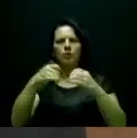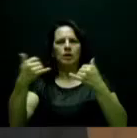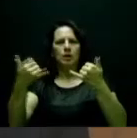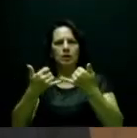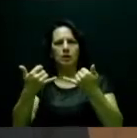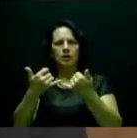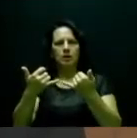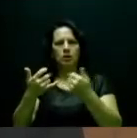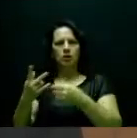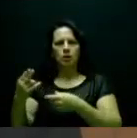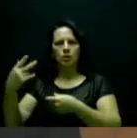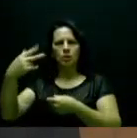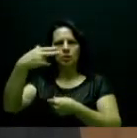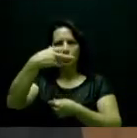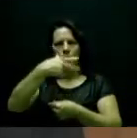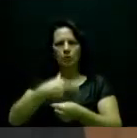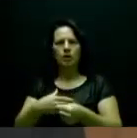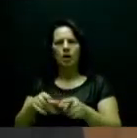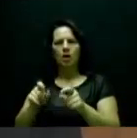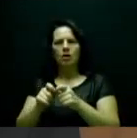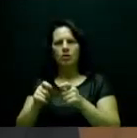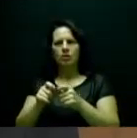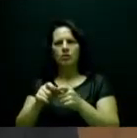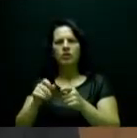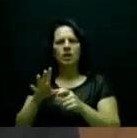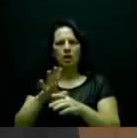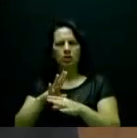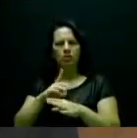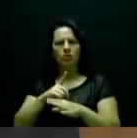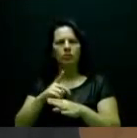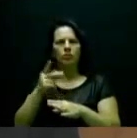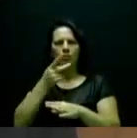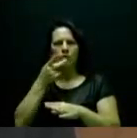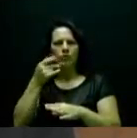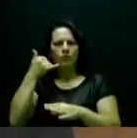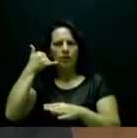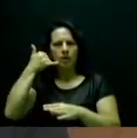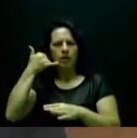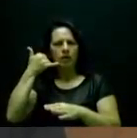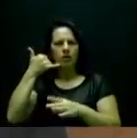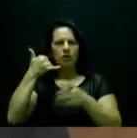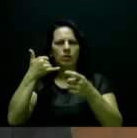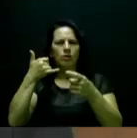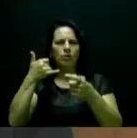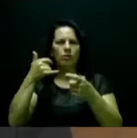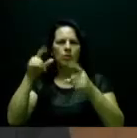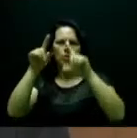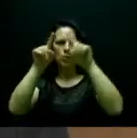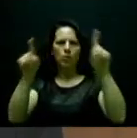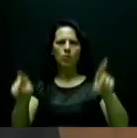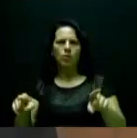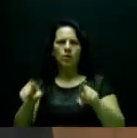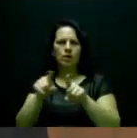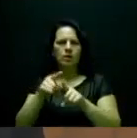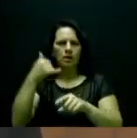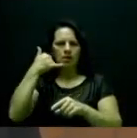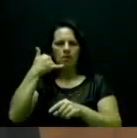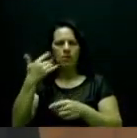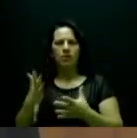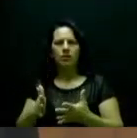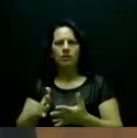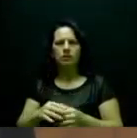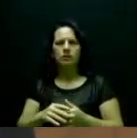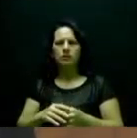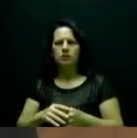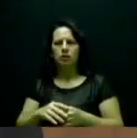fizeram? Recortaram. Hoje você tem recurso, você pode falar no telefone com a tela. Já está mais do que comprovado isso. Eu deixei um